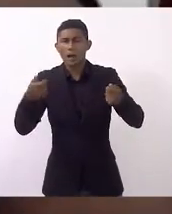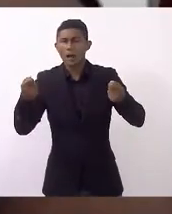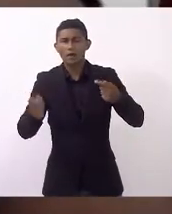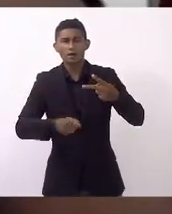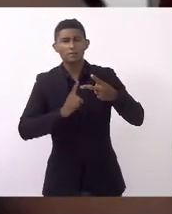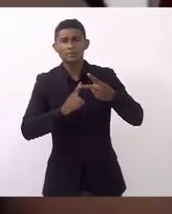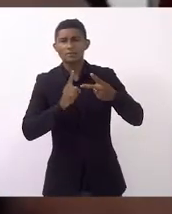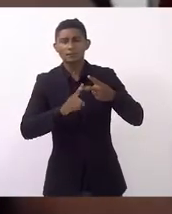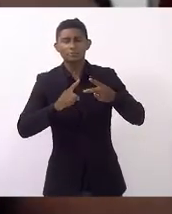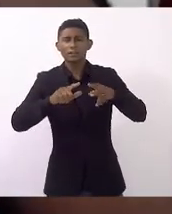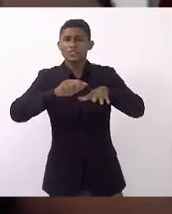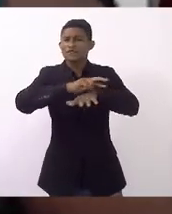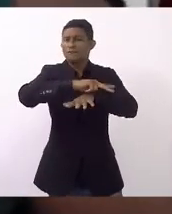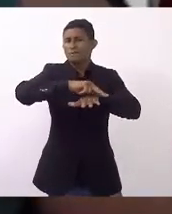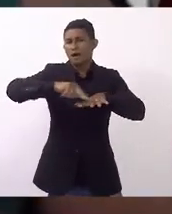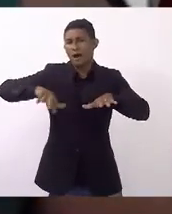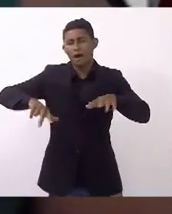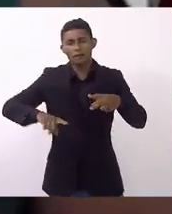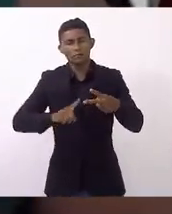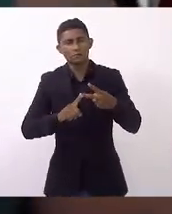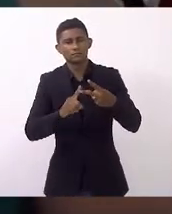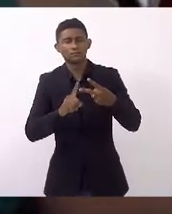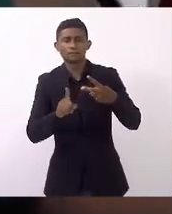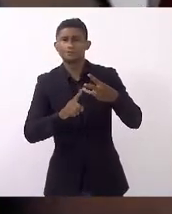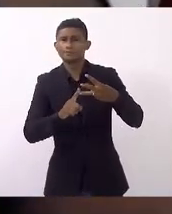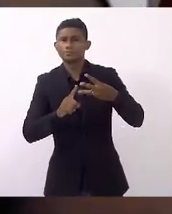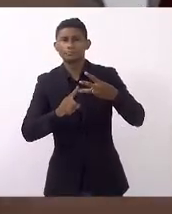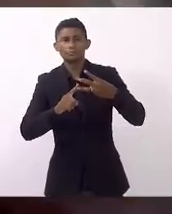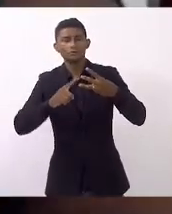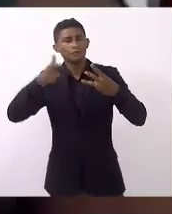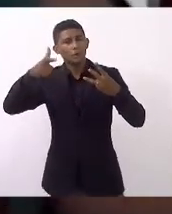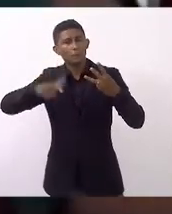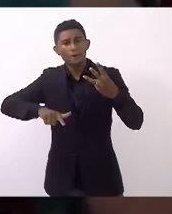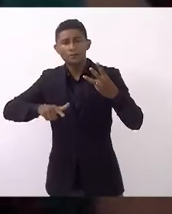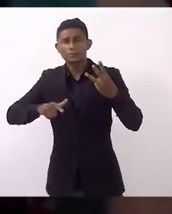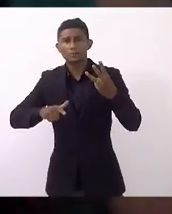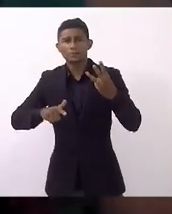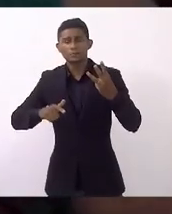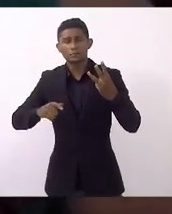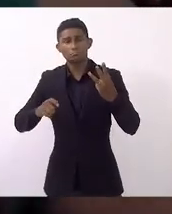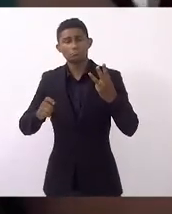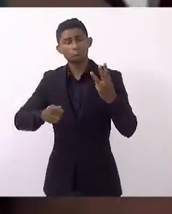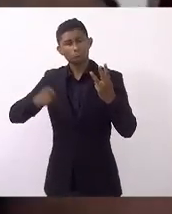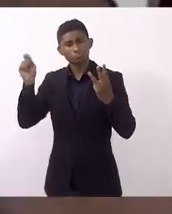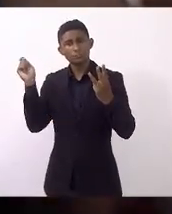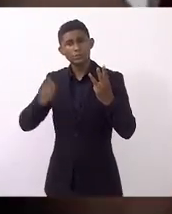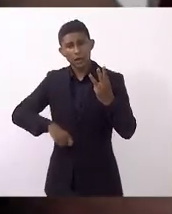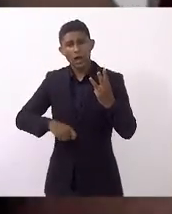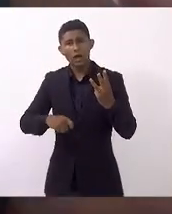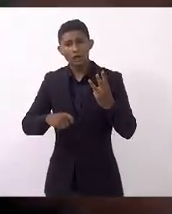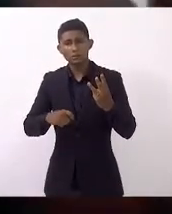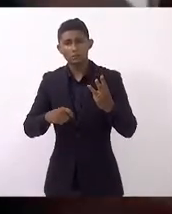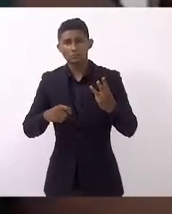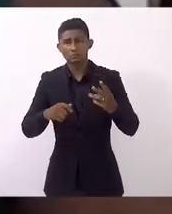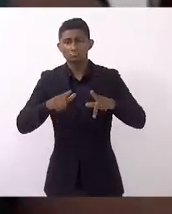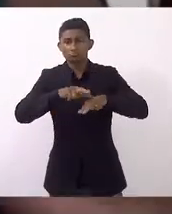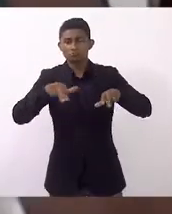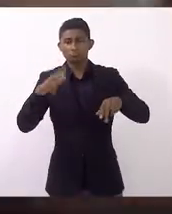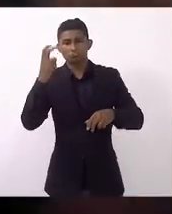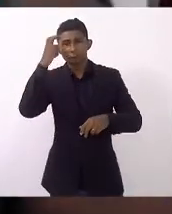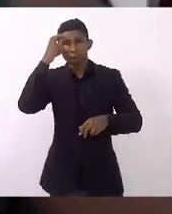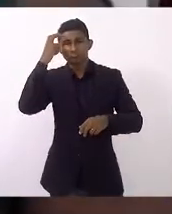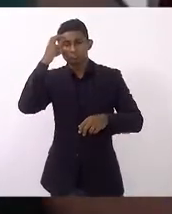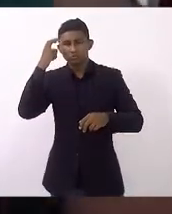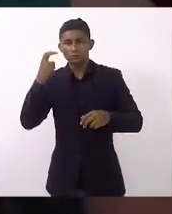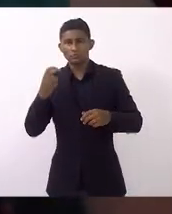da programação, a possibilidade, né, de compartilhar uma série de construções culturais